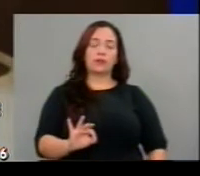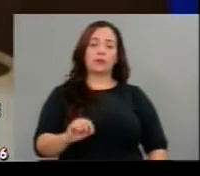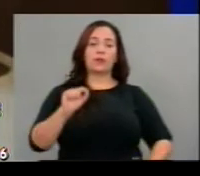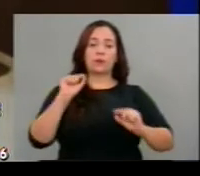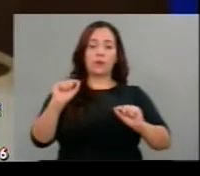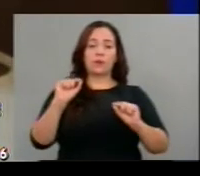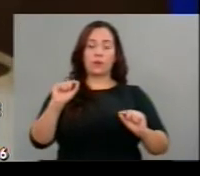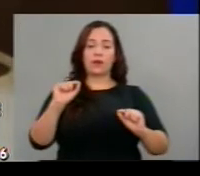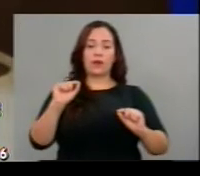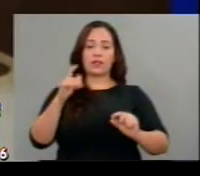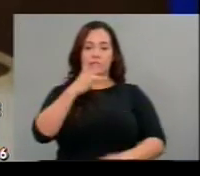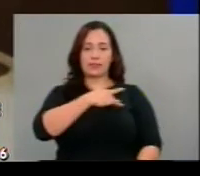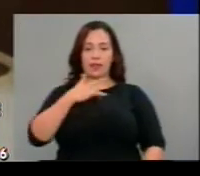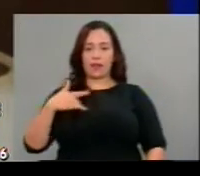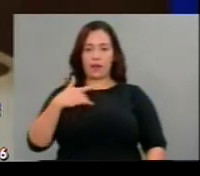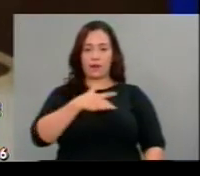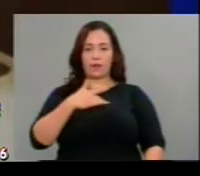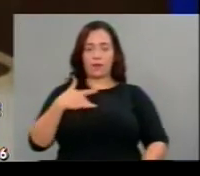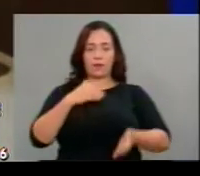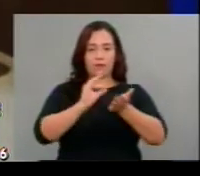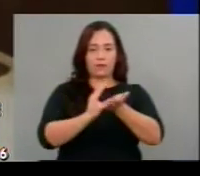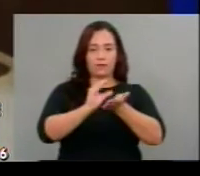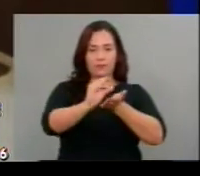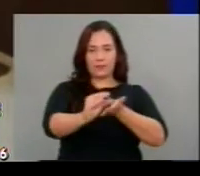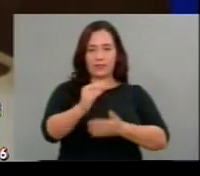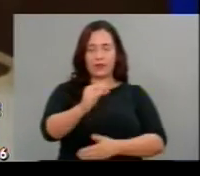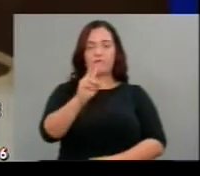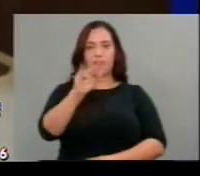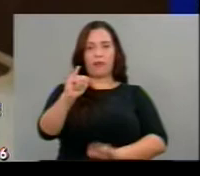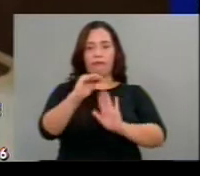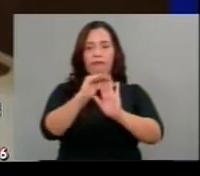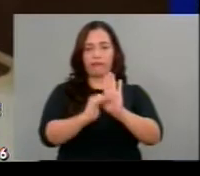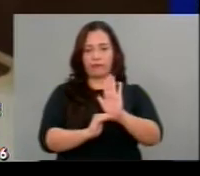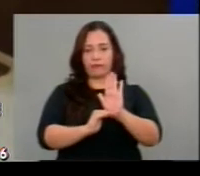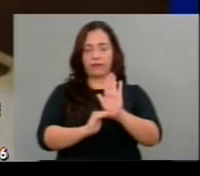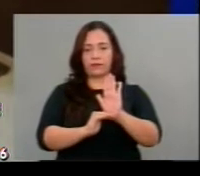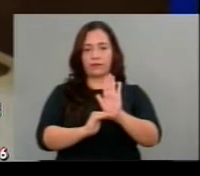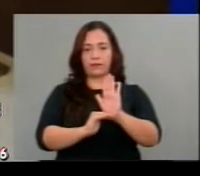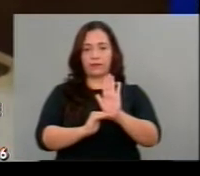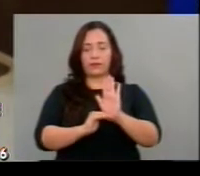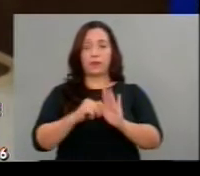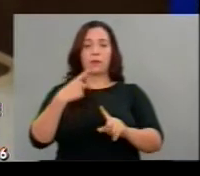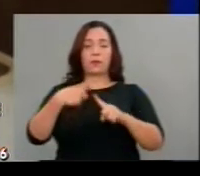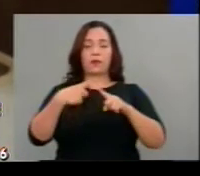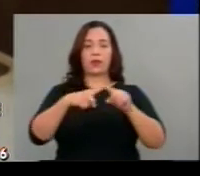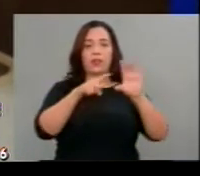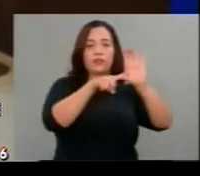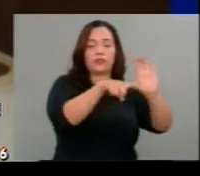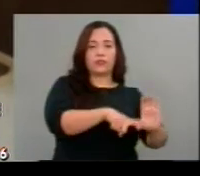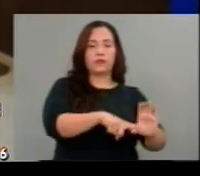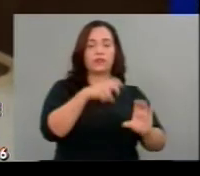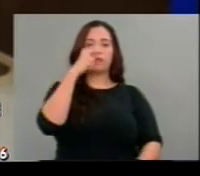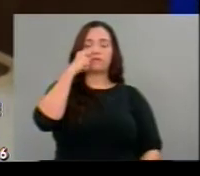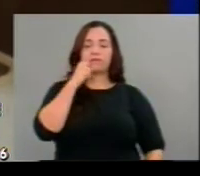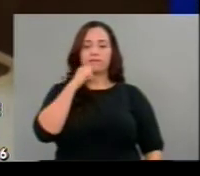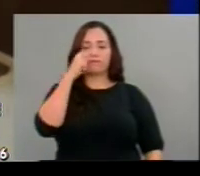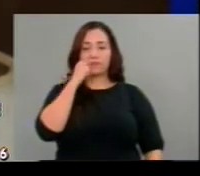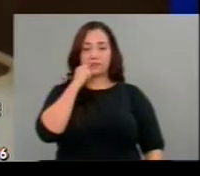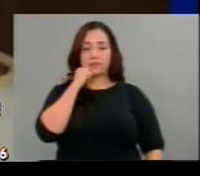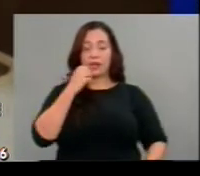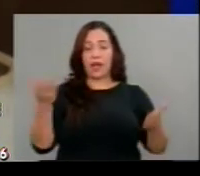dizer que o bolo que vai para a saúde e para a educação já ficou menor. A dívida pública come metade do orçamento.